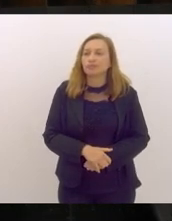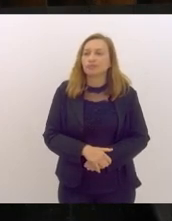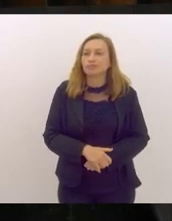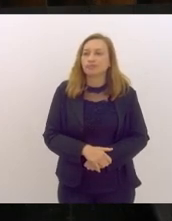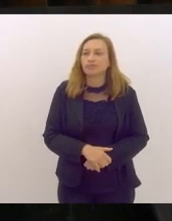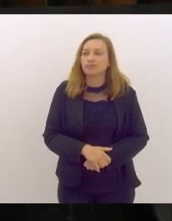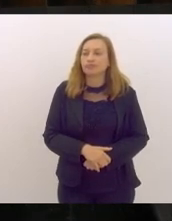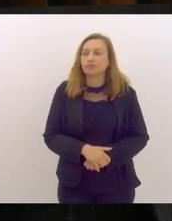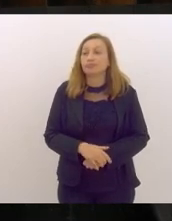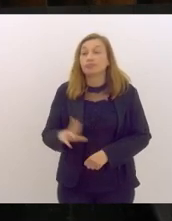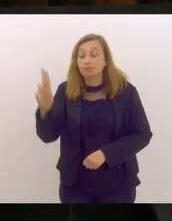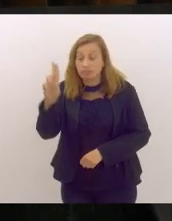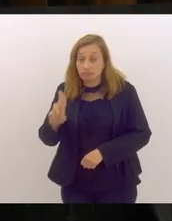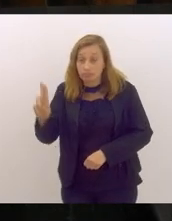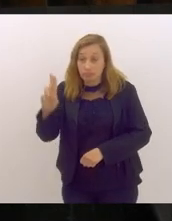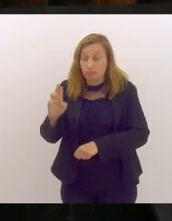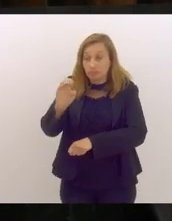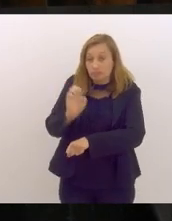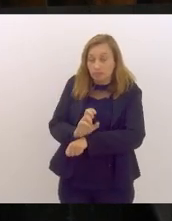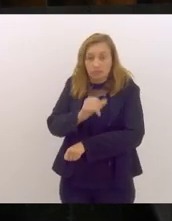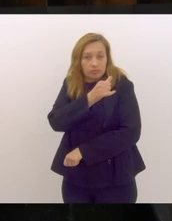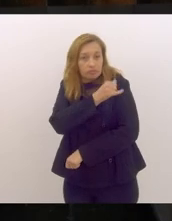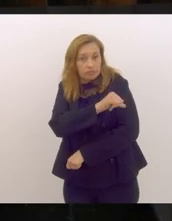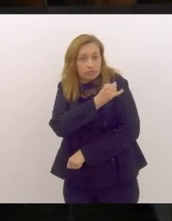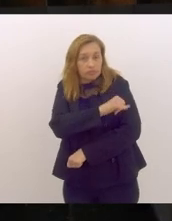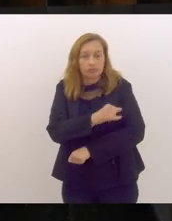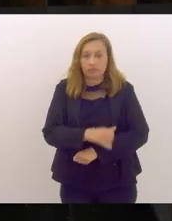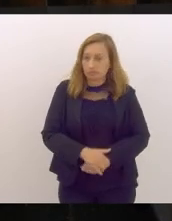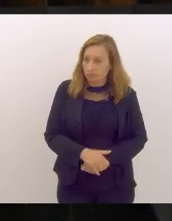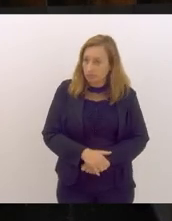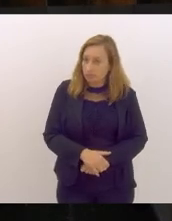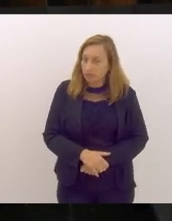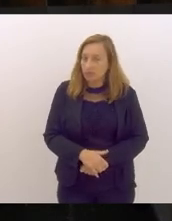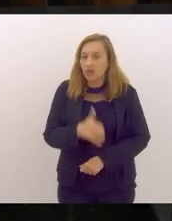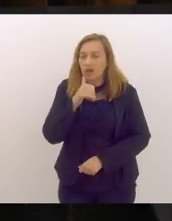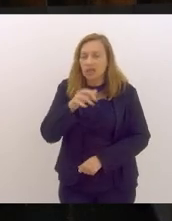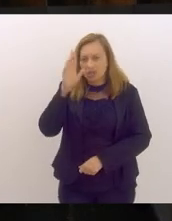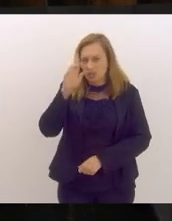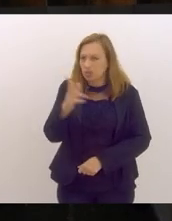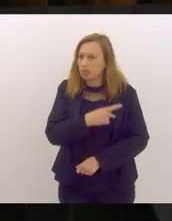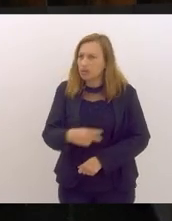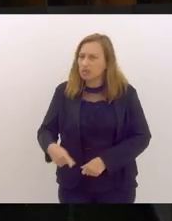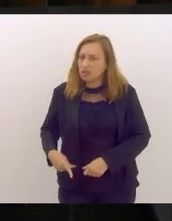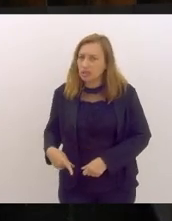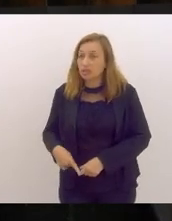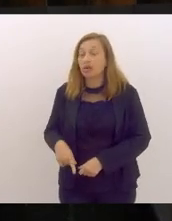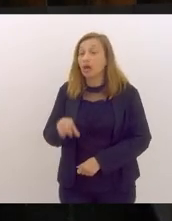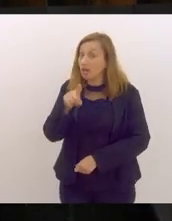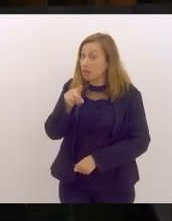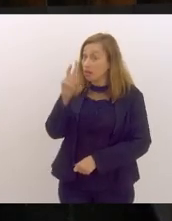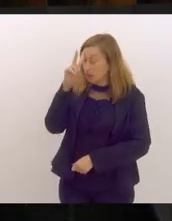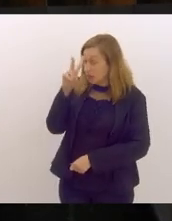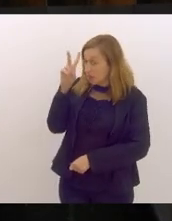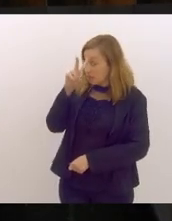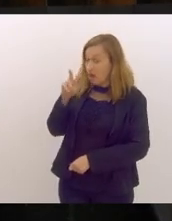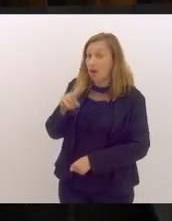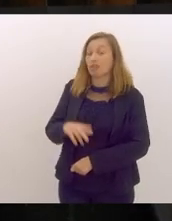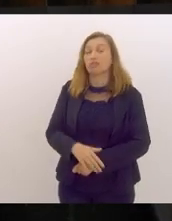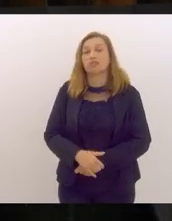na Universidade do Estado do Rio de Janeiro. Senhora presidente, a senhora há de lembrar